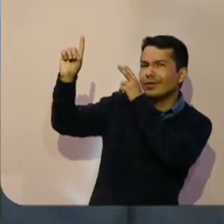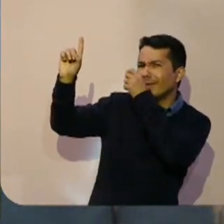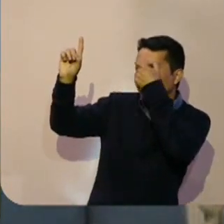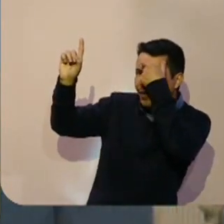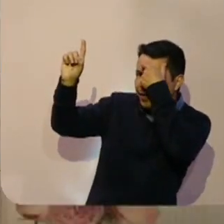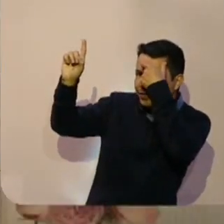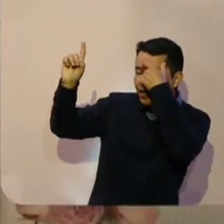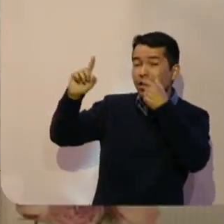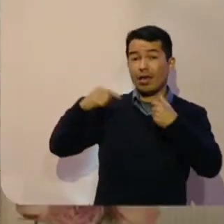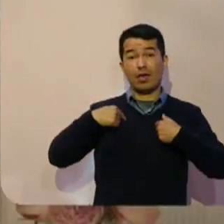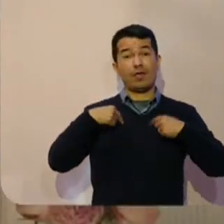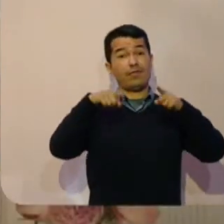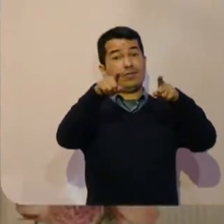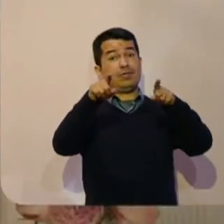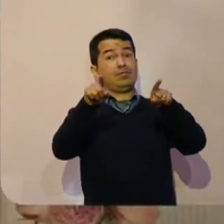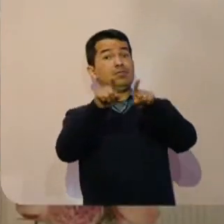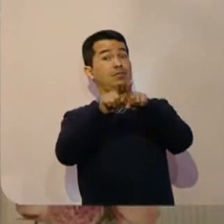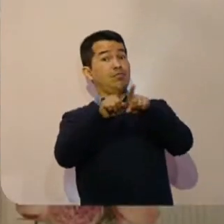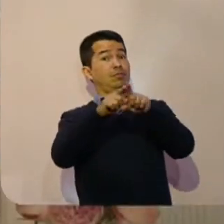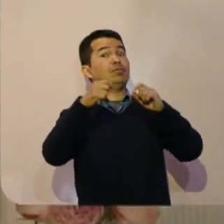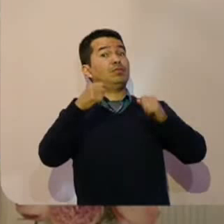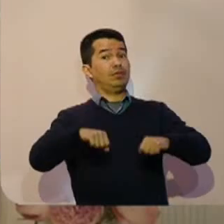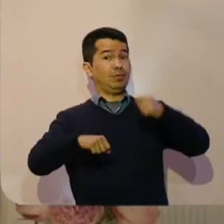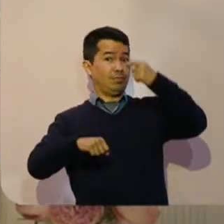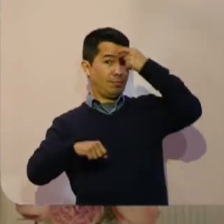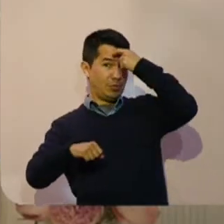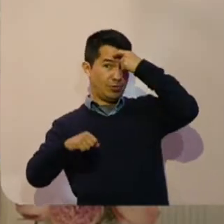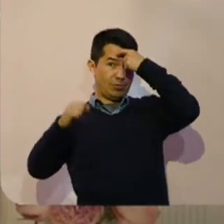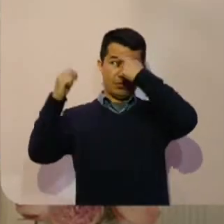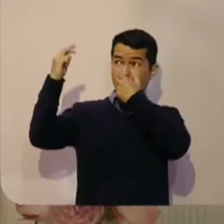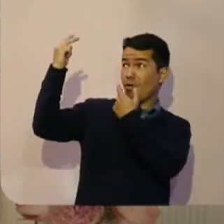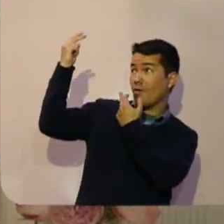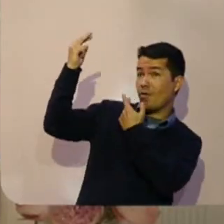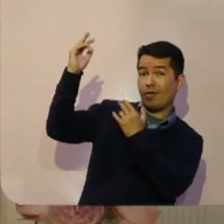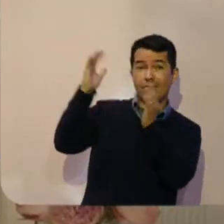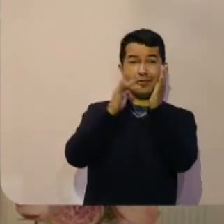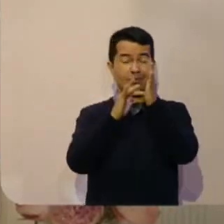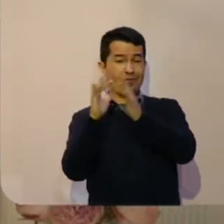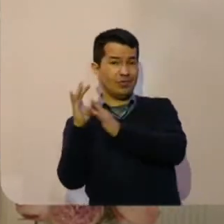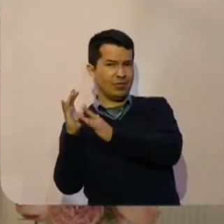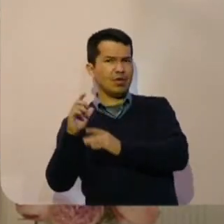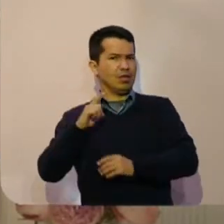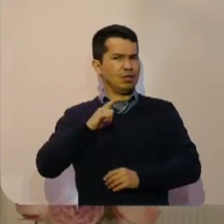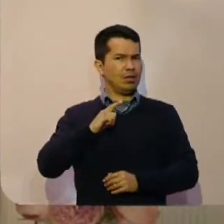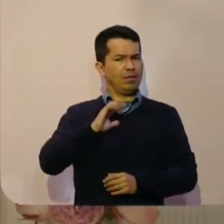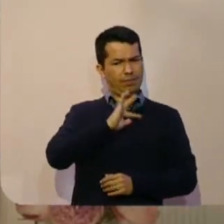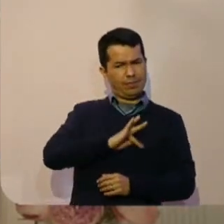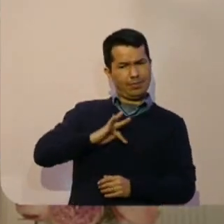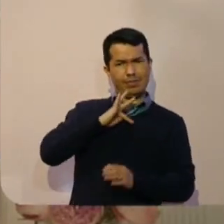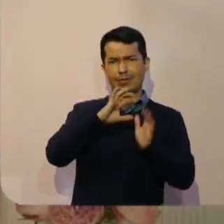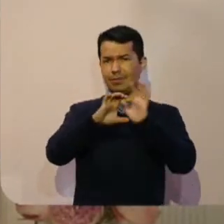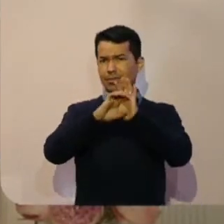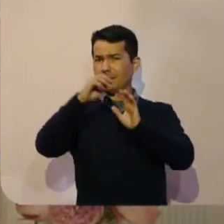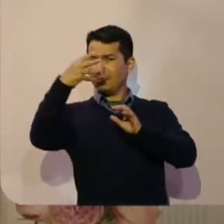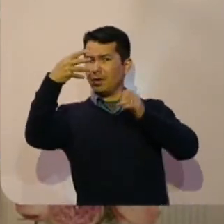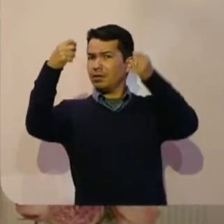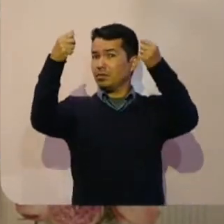de Cristo. E ele acrescenta: tudo que for correto, tudo que for puro, tudo que for